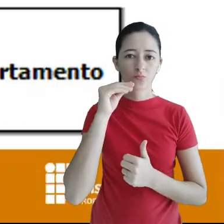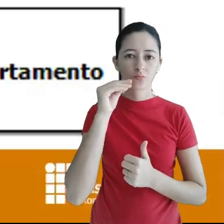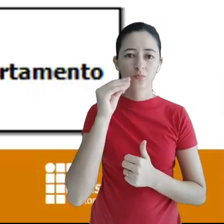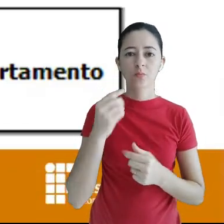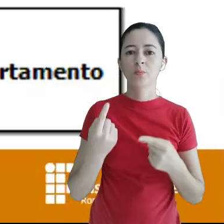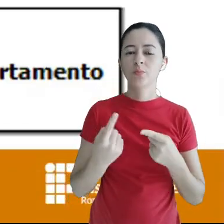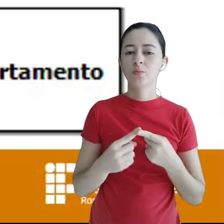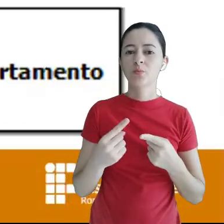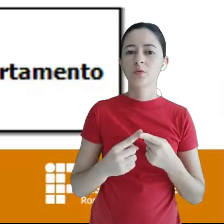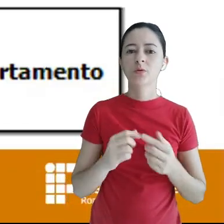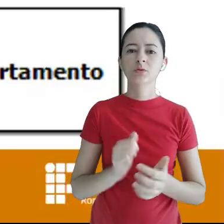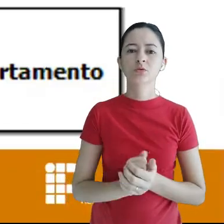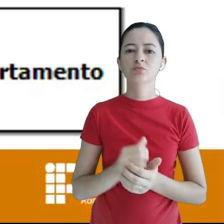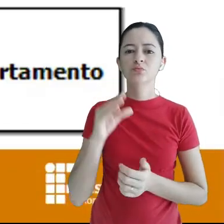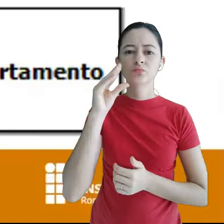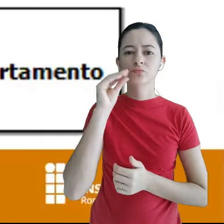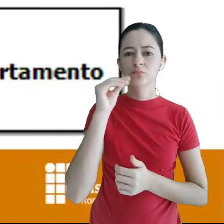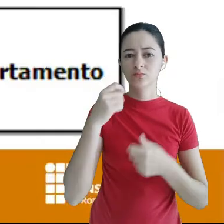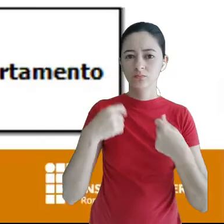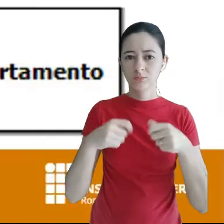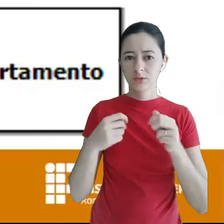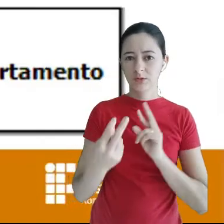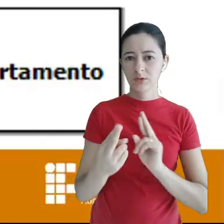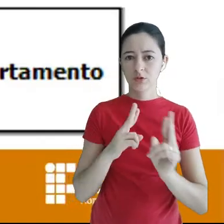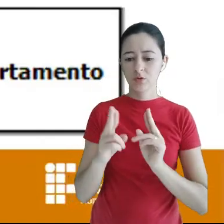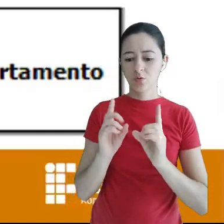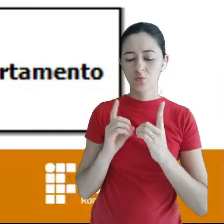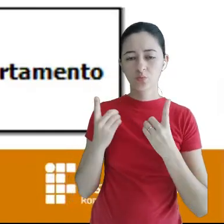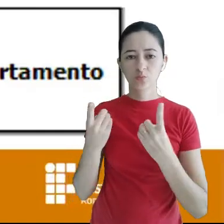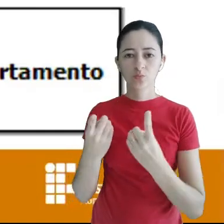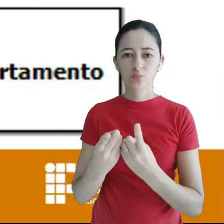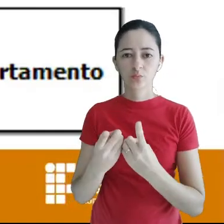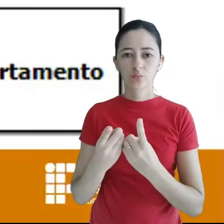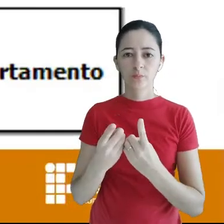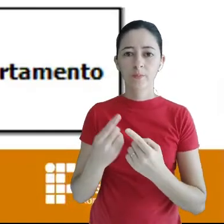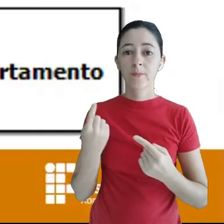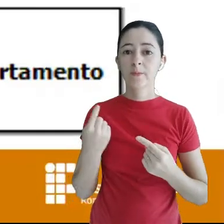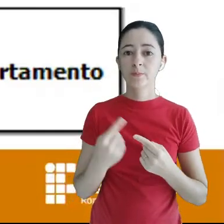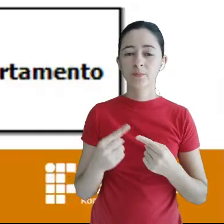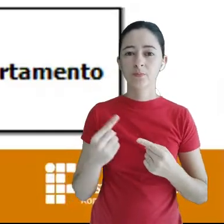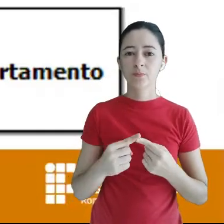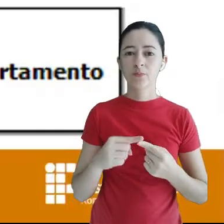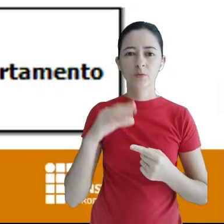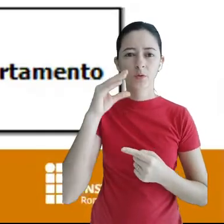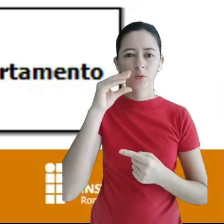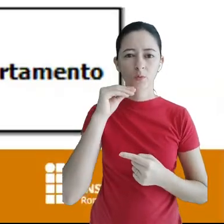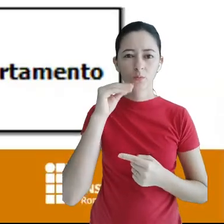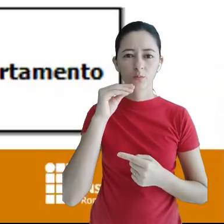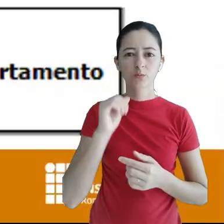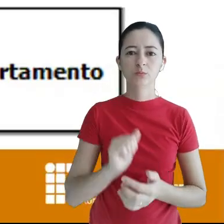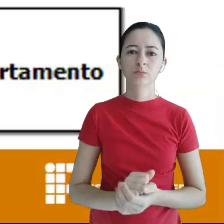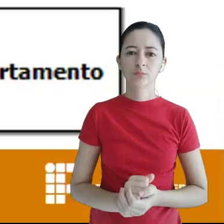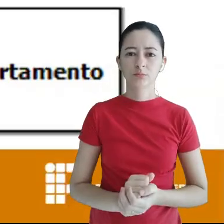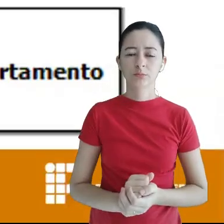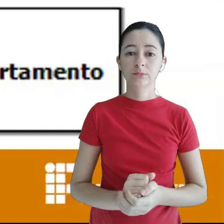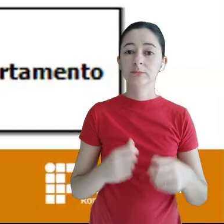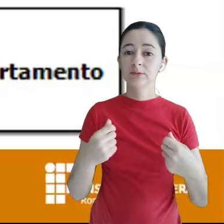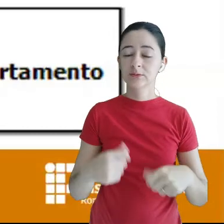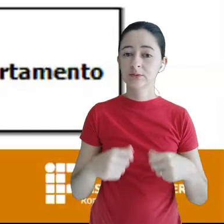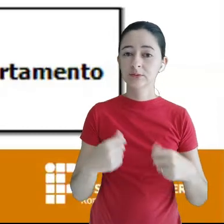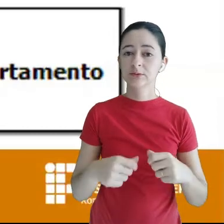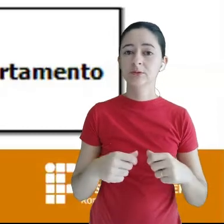Então, por que funcionário precisa se relacionar com departamento? Por que o funcionário precisa